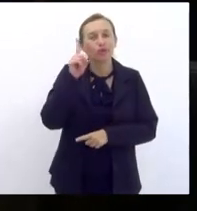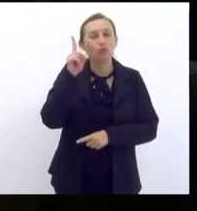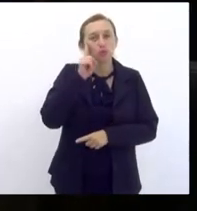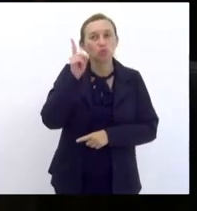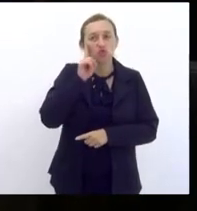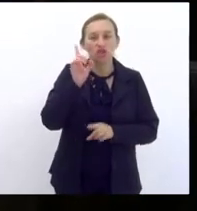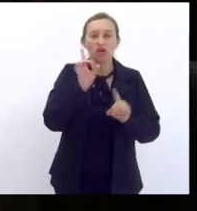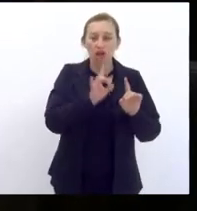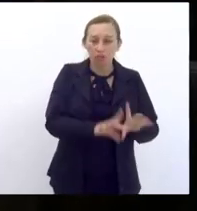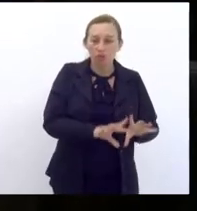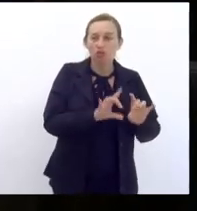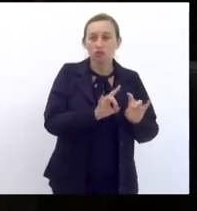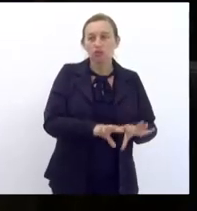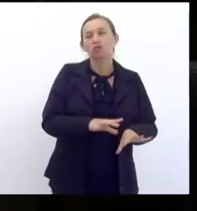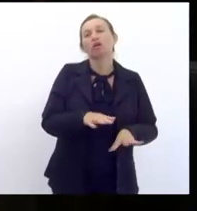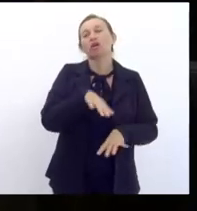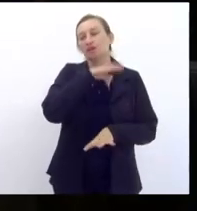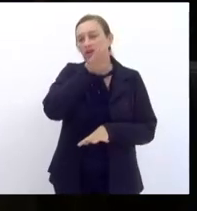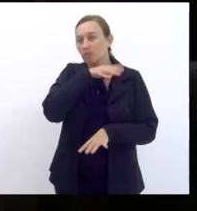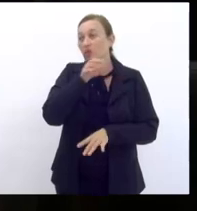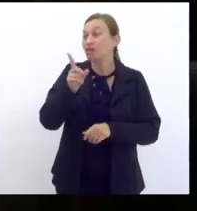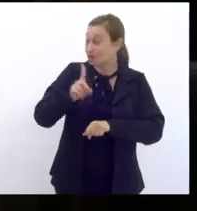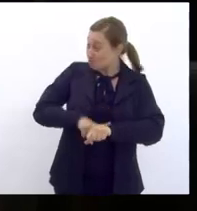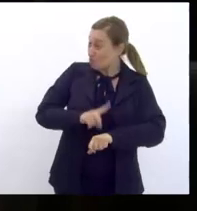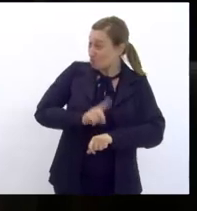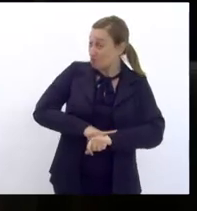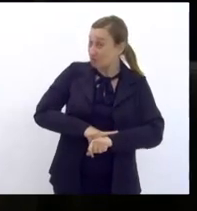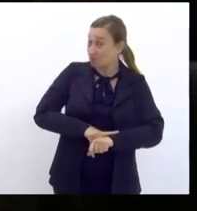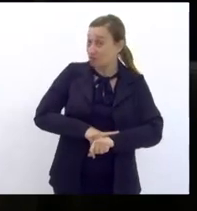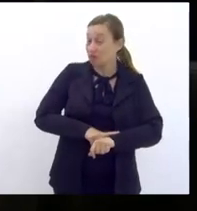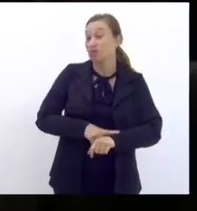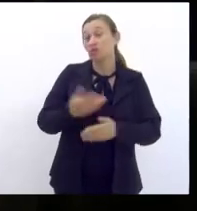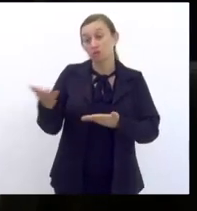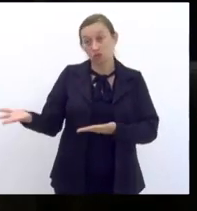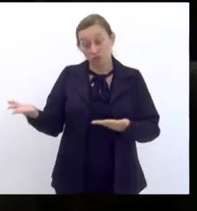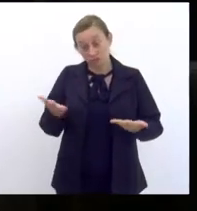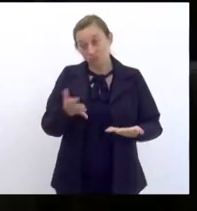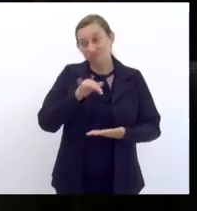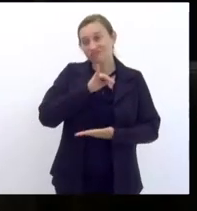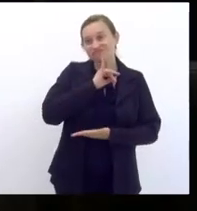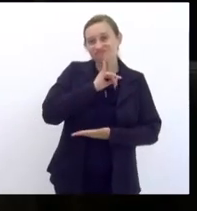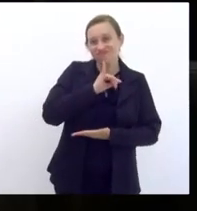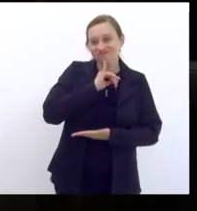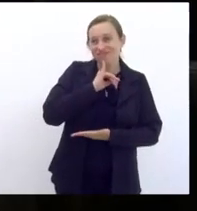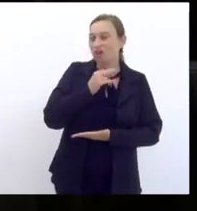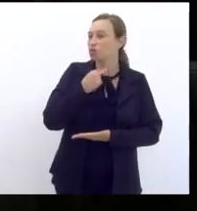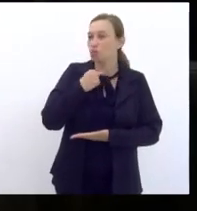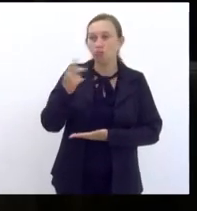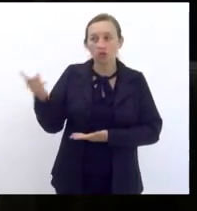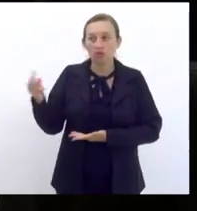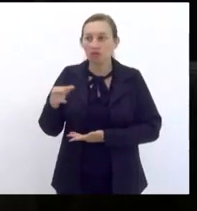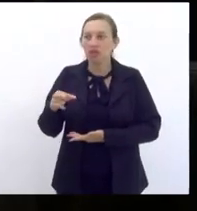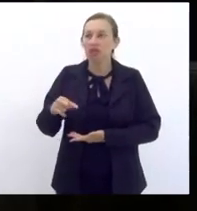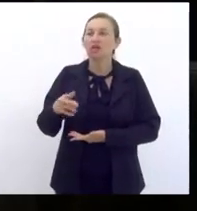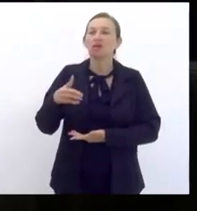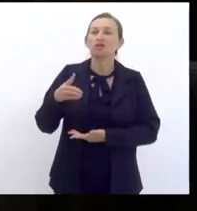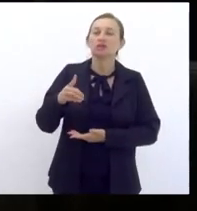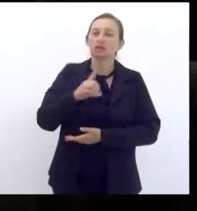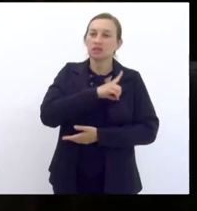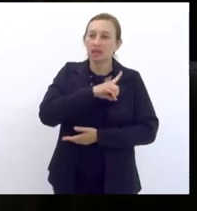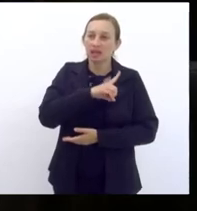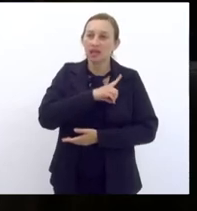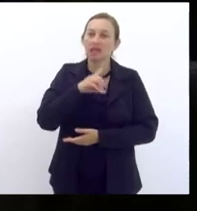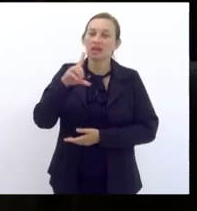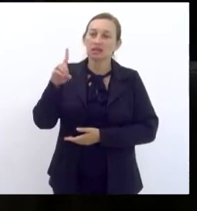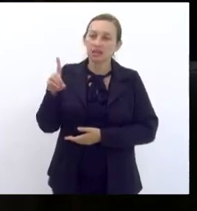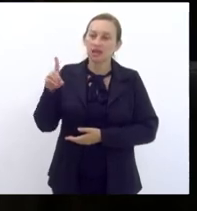isso então tá na hora de saber nós convidamos infelizmente não pode estar aqui O Delegado da